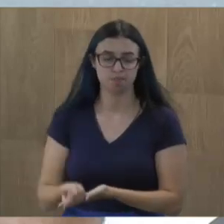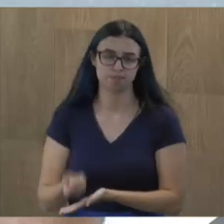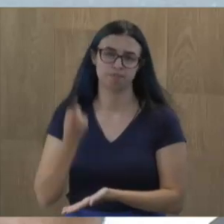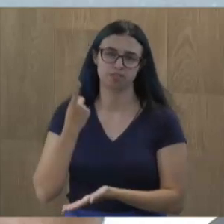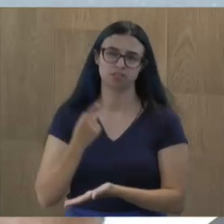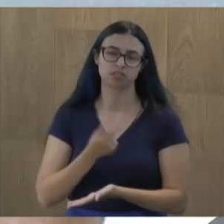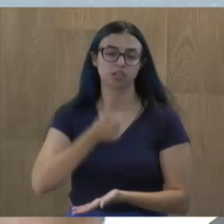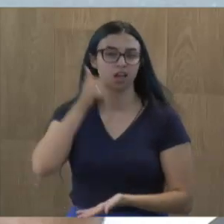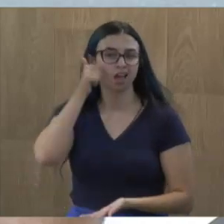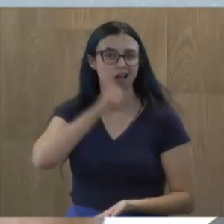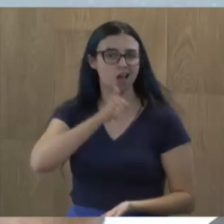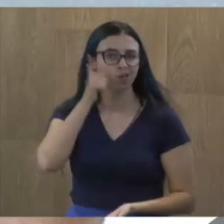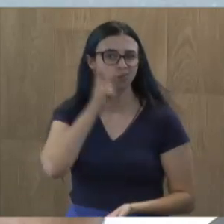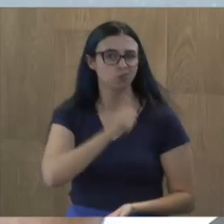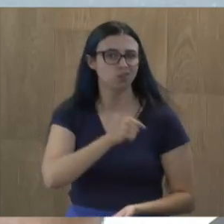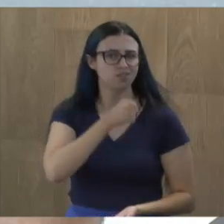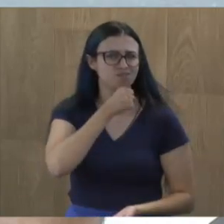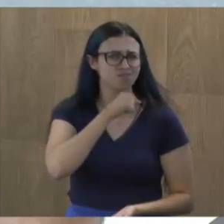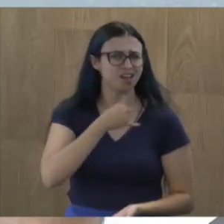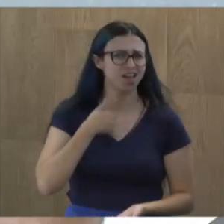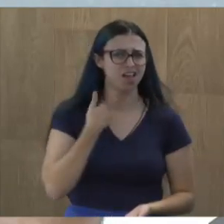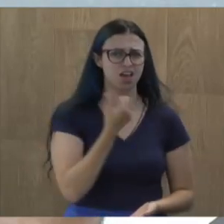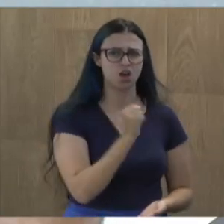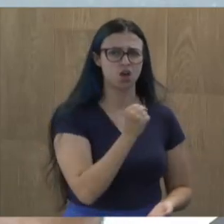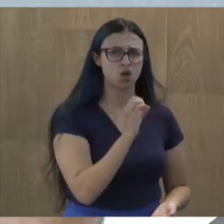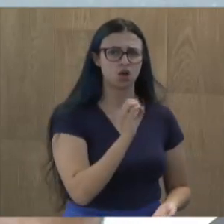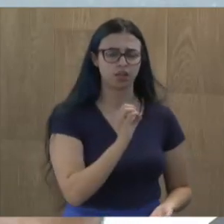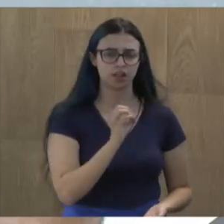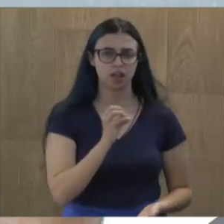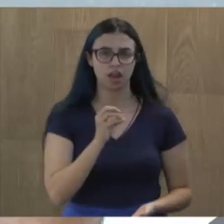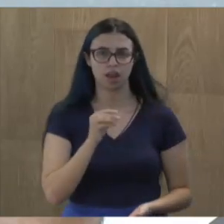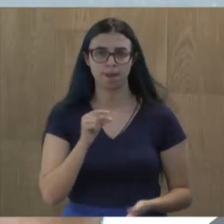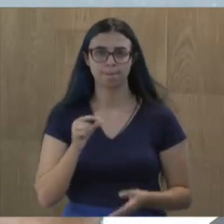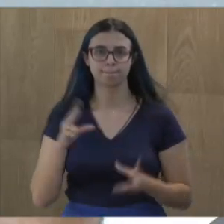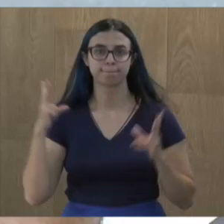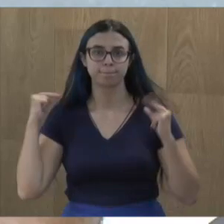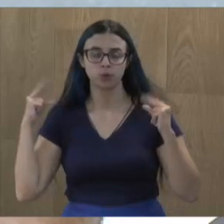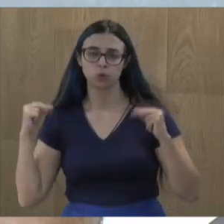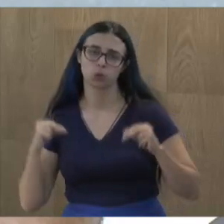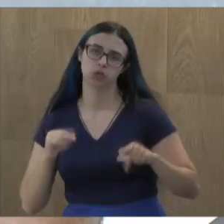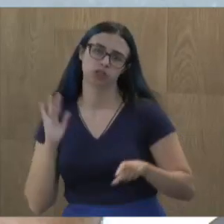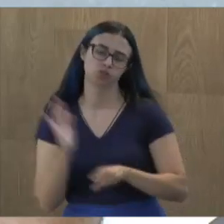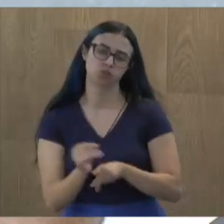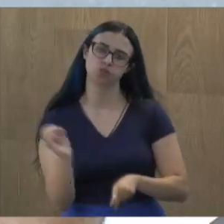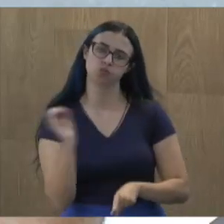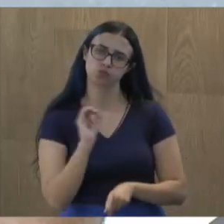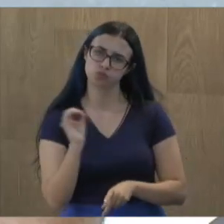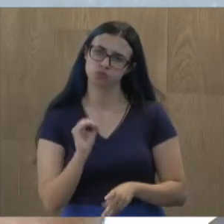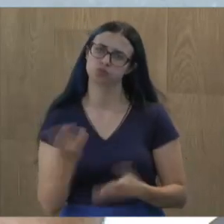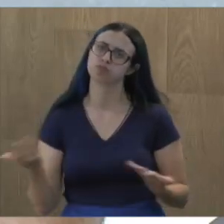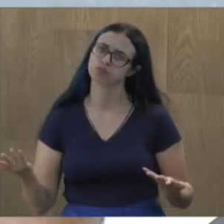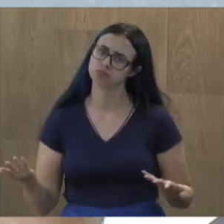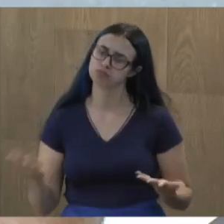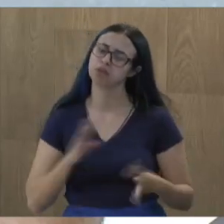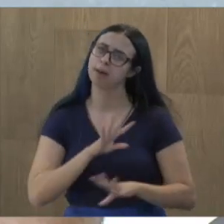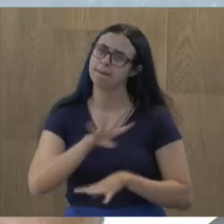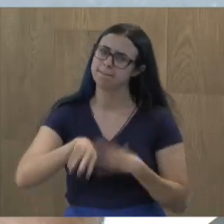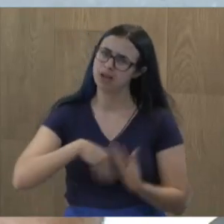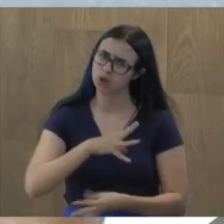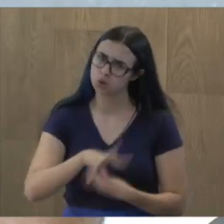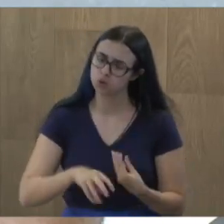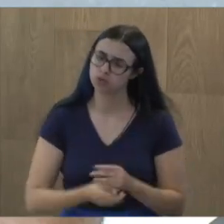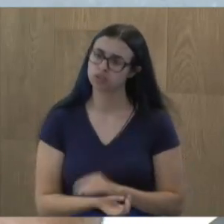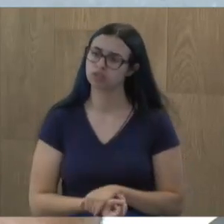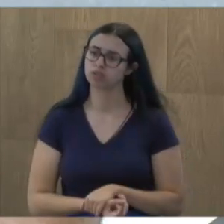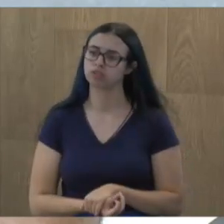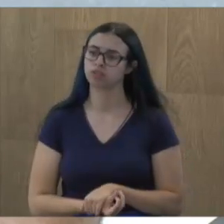80 anos foi atropelada, o motorista não deu socorro, então é um caos aquilo ali. Então, este procedimento que